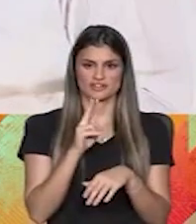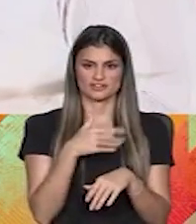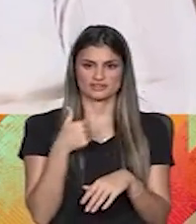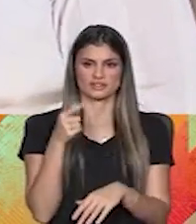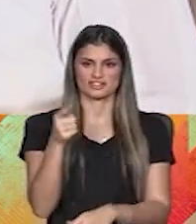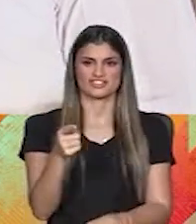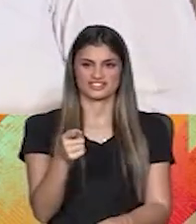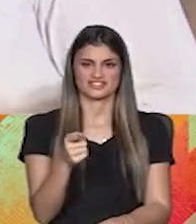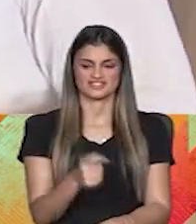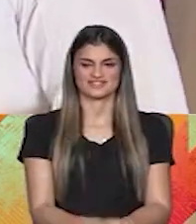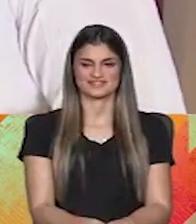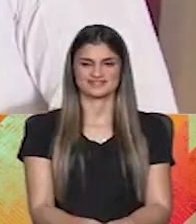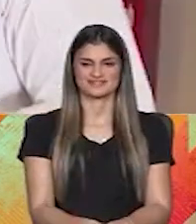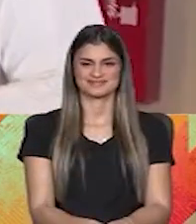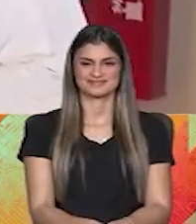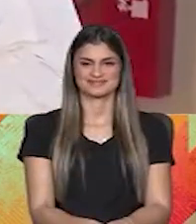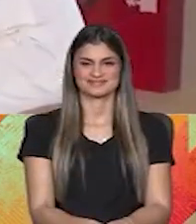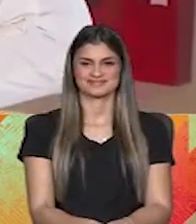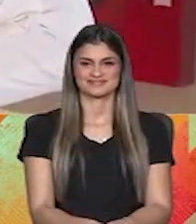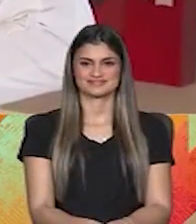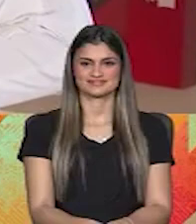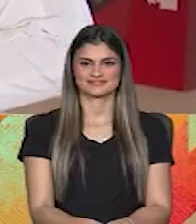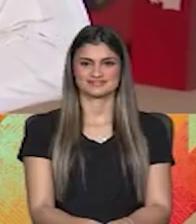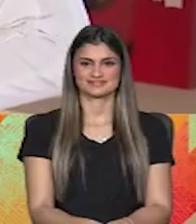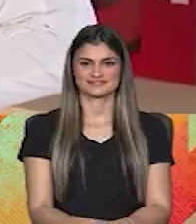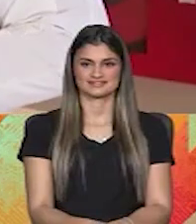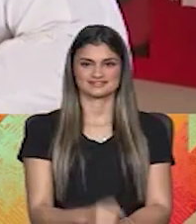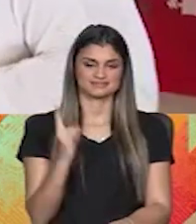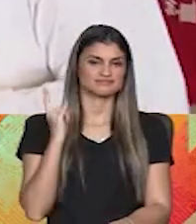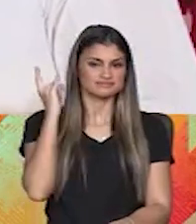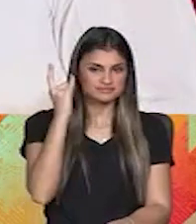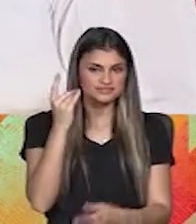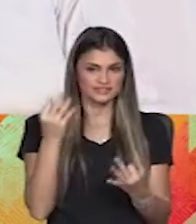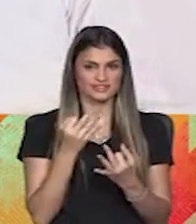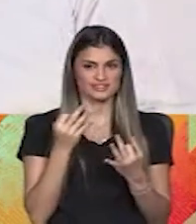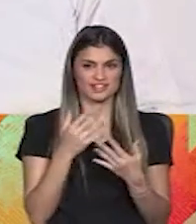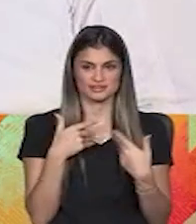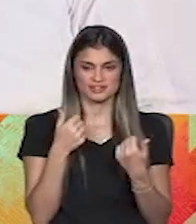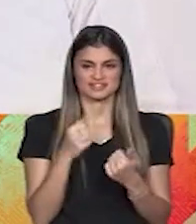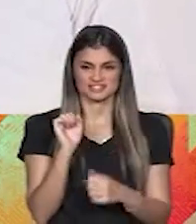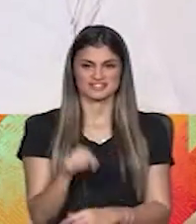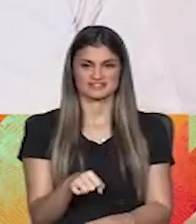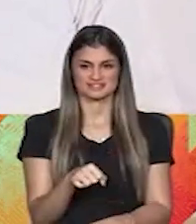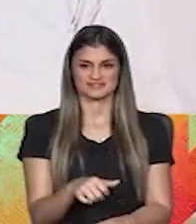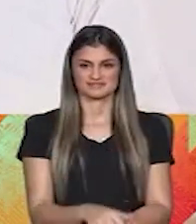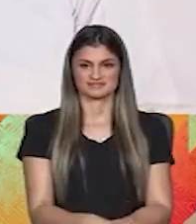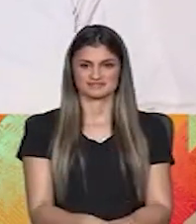consigo realmente cresceu imensa tá tudo bem